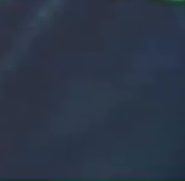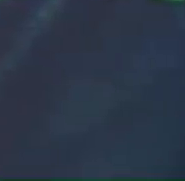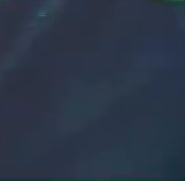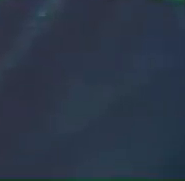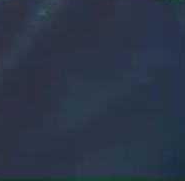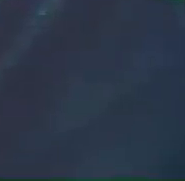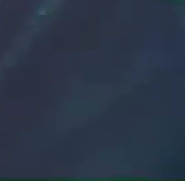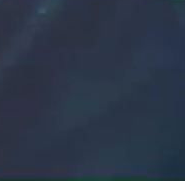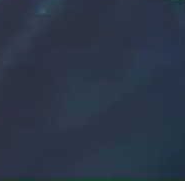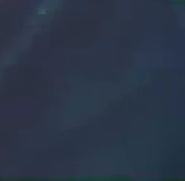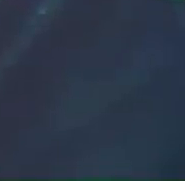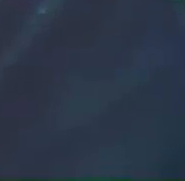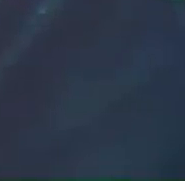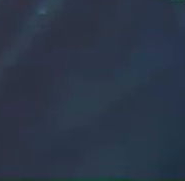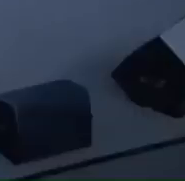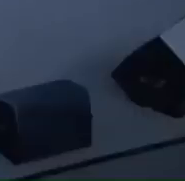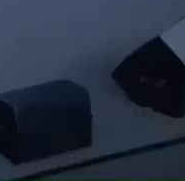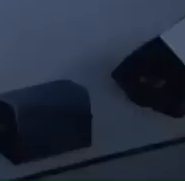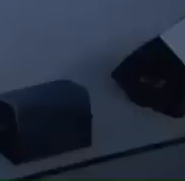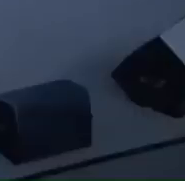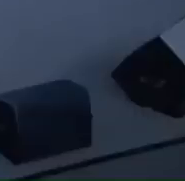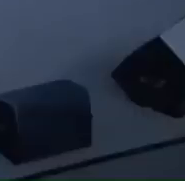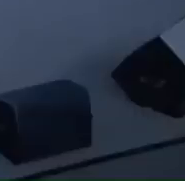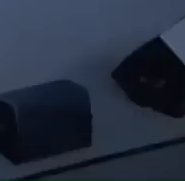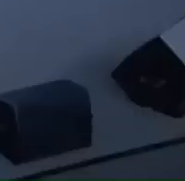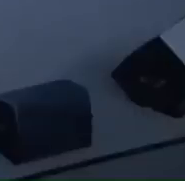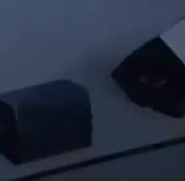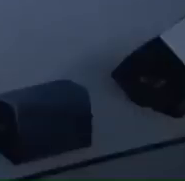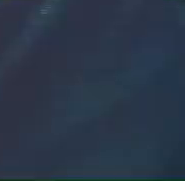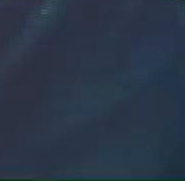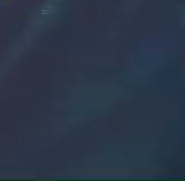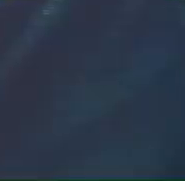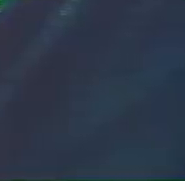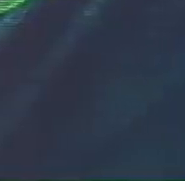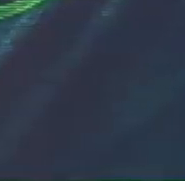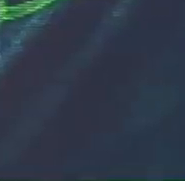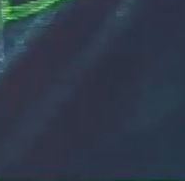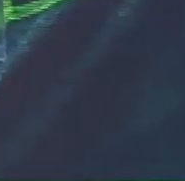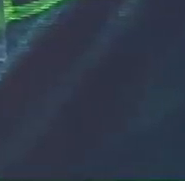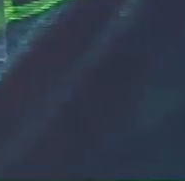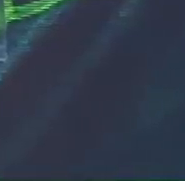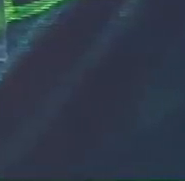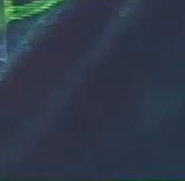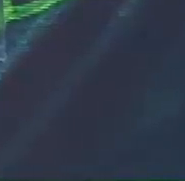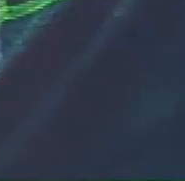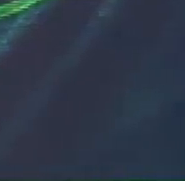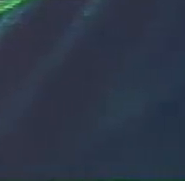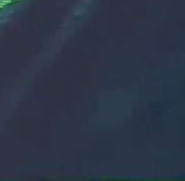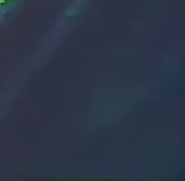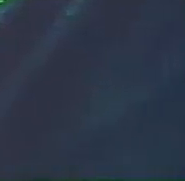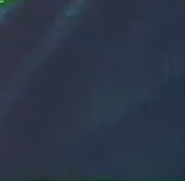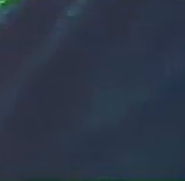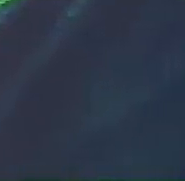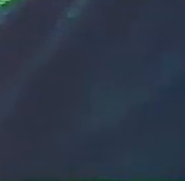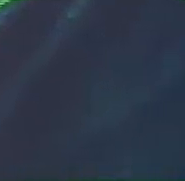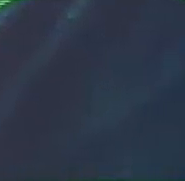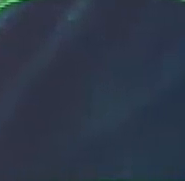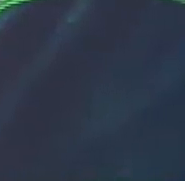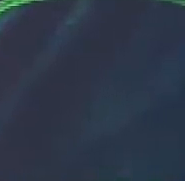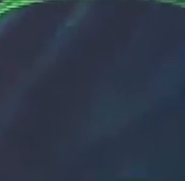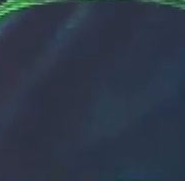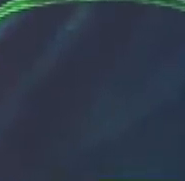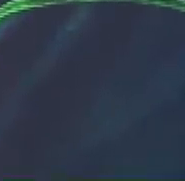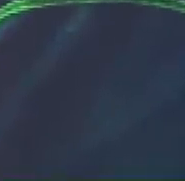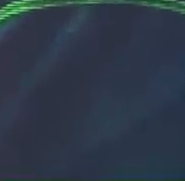na minha vida. O medo, a criancinha achou graça, o medo poderia ter me parado, me paralisado, não é